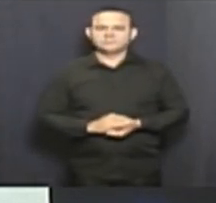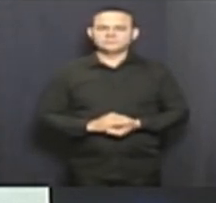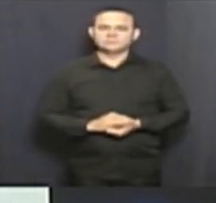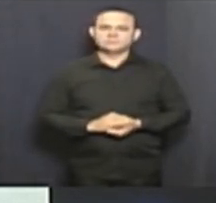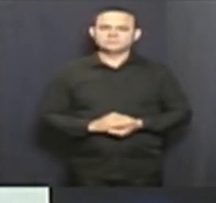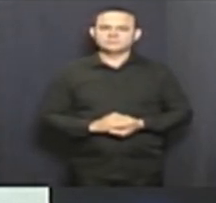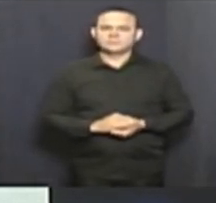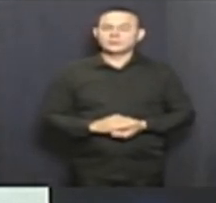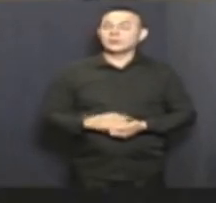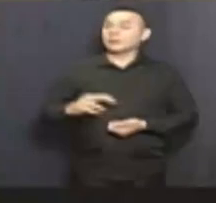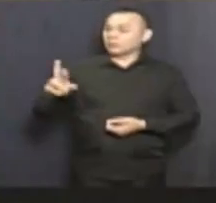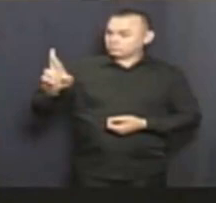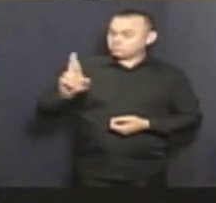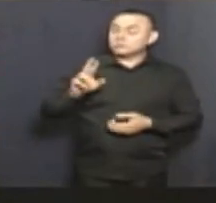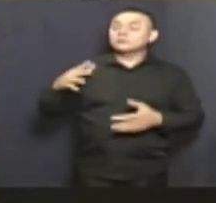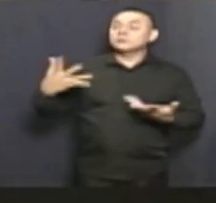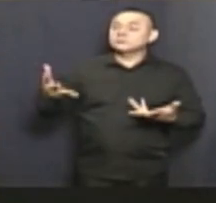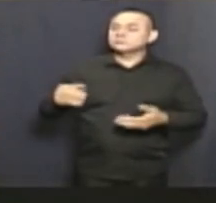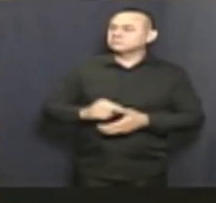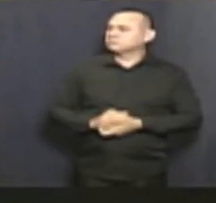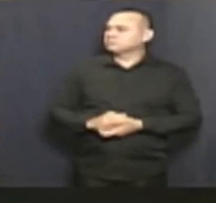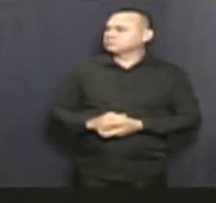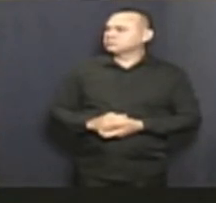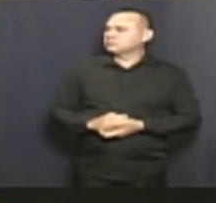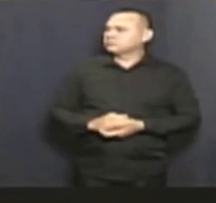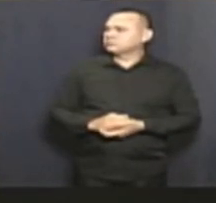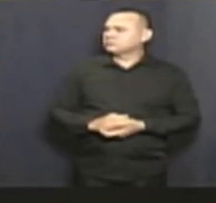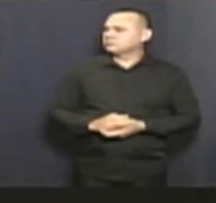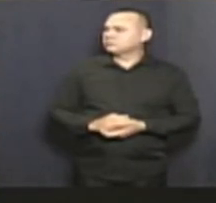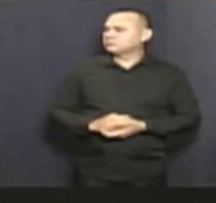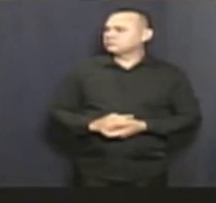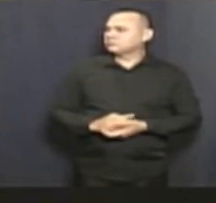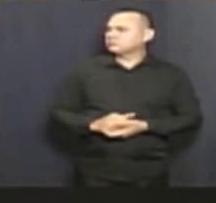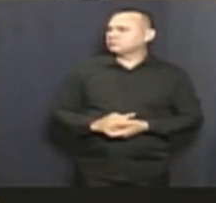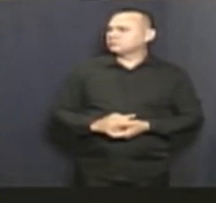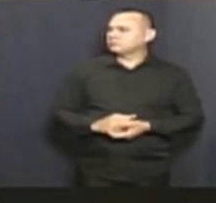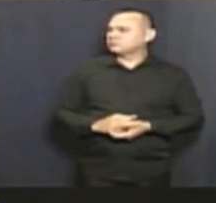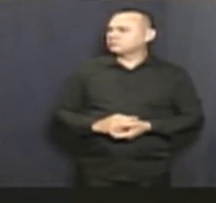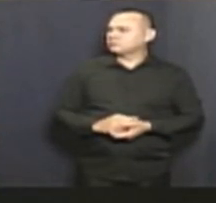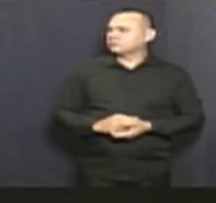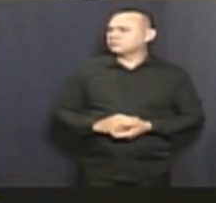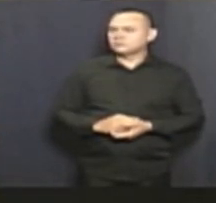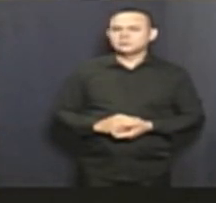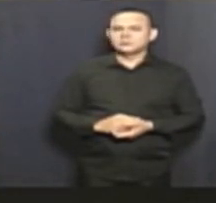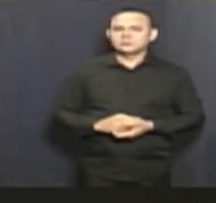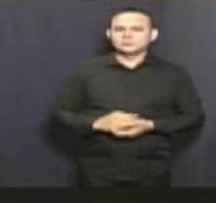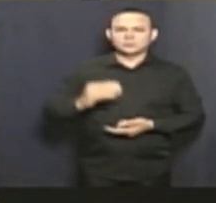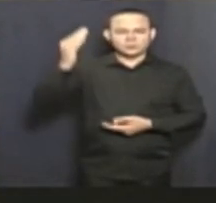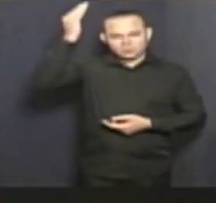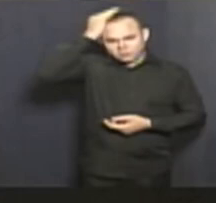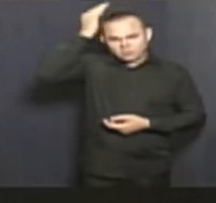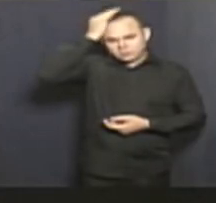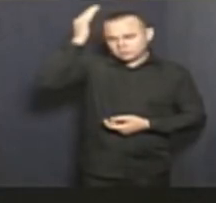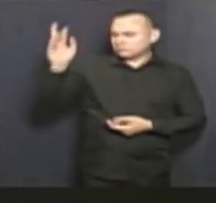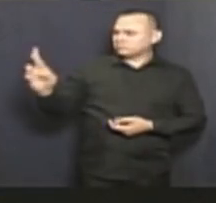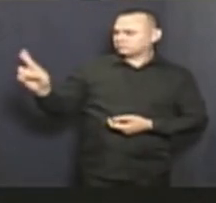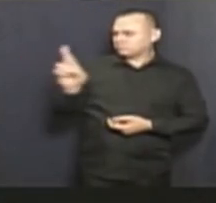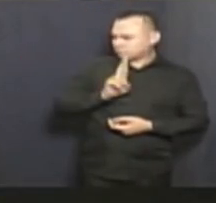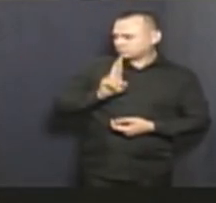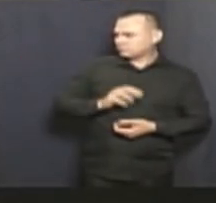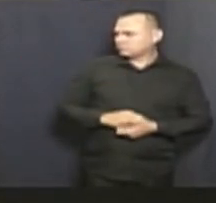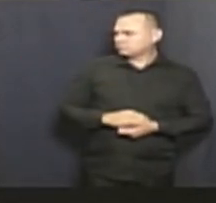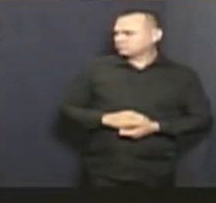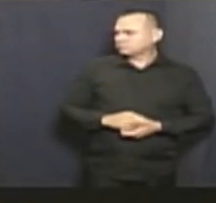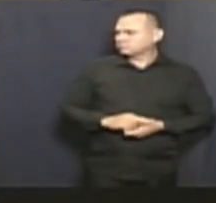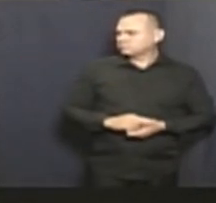quem respondeu foi pisar a relva e eu respondi é o candidato reinaldo azambuja respondeu então rápidas ou então eu tenho até